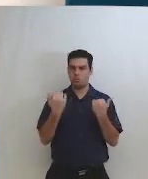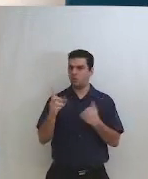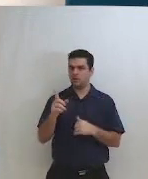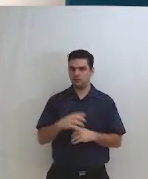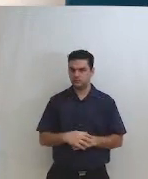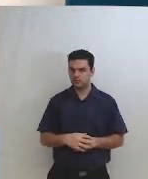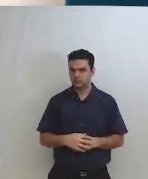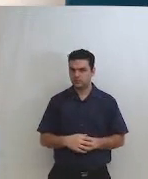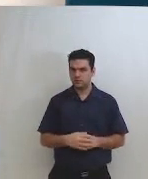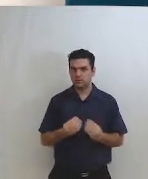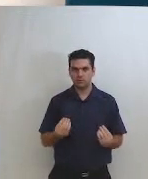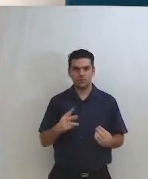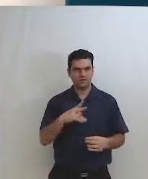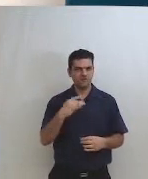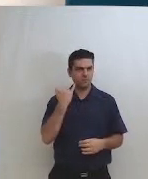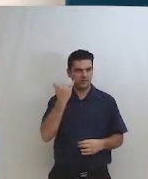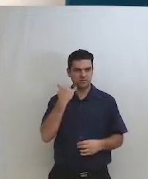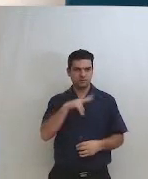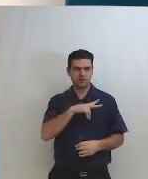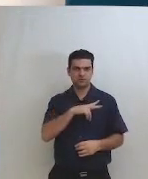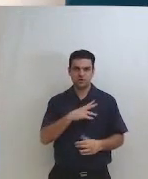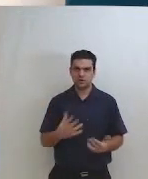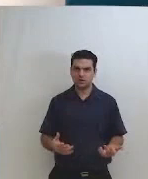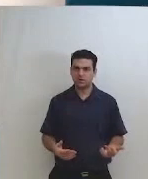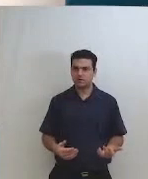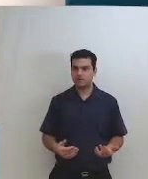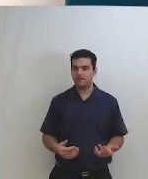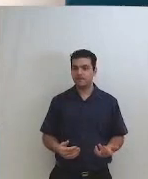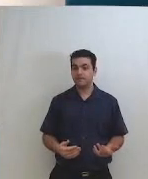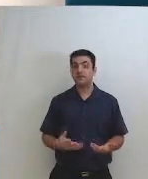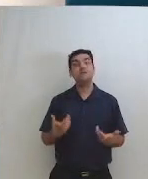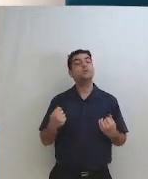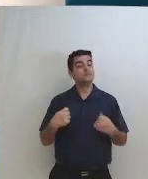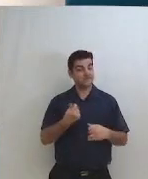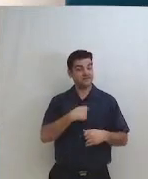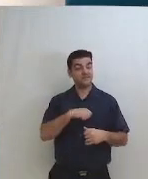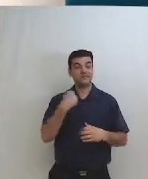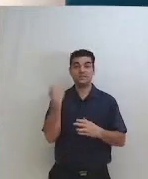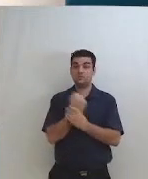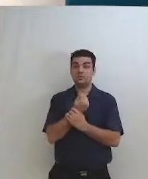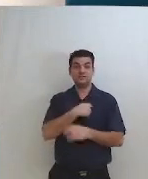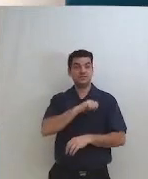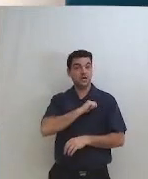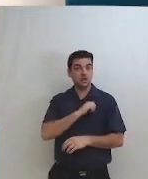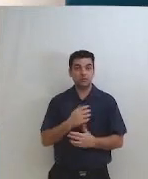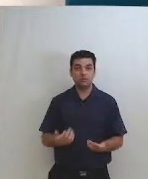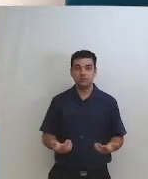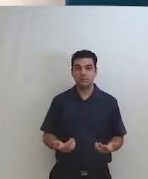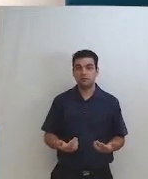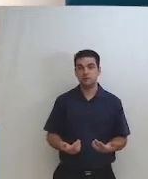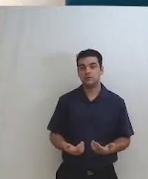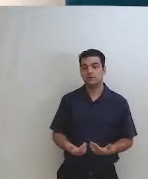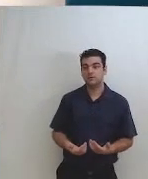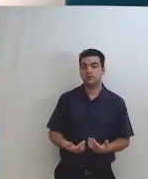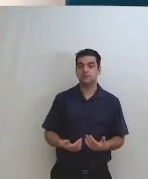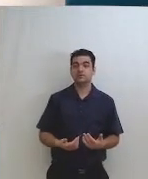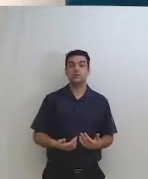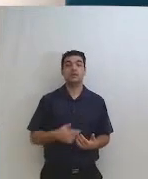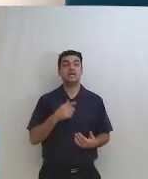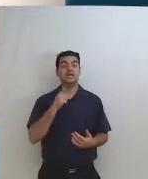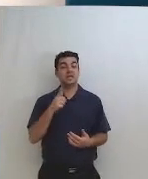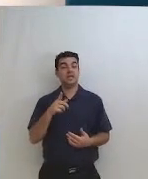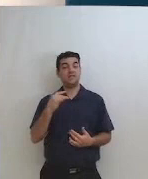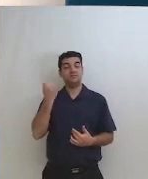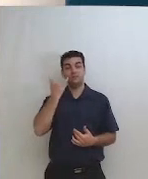início, sustenta que o sigilo fiscal está protegido constitucionalmente. e a obtenção dos dados decorrentes do